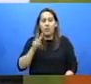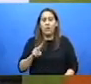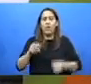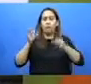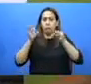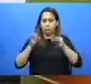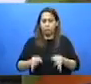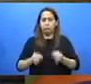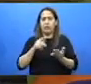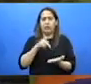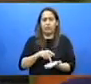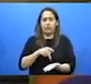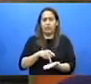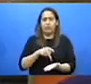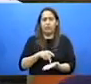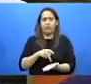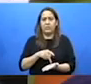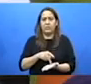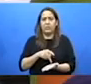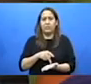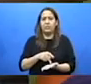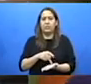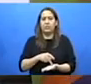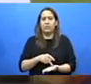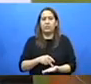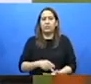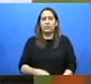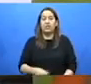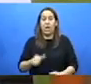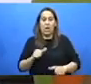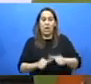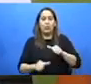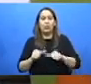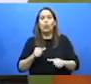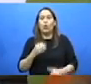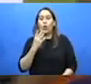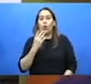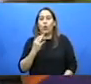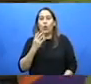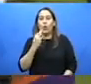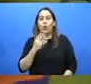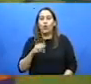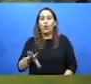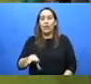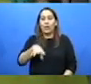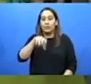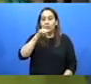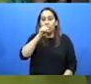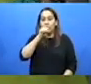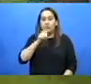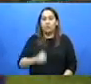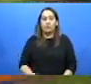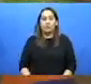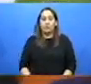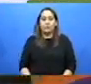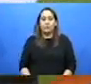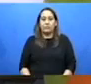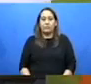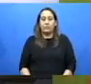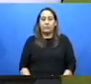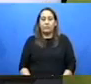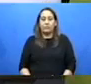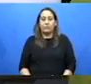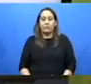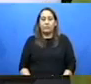isso é verdade. Ela recebeu mesmo. E aí, acabou ficando da cor. Então, coloquem as respostas